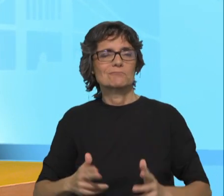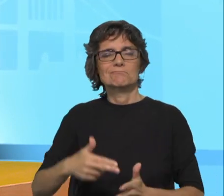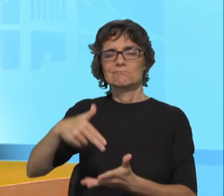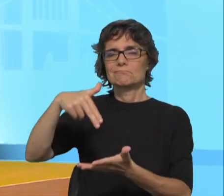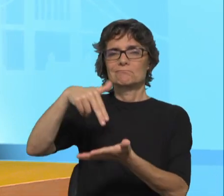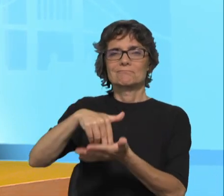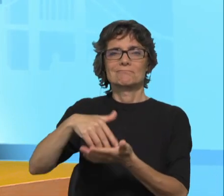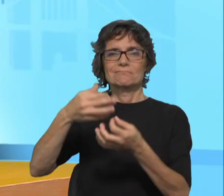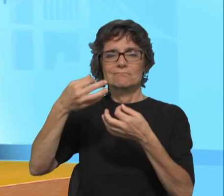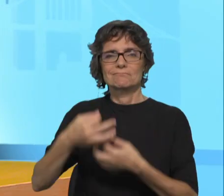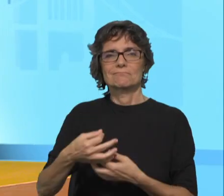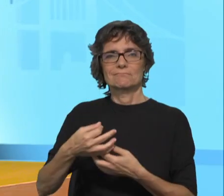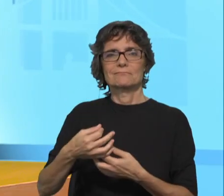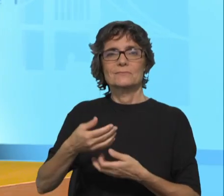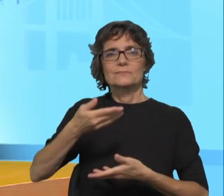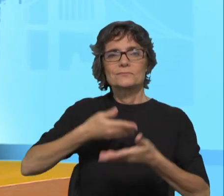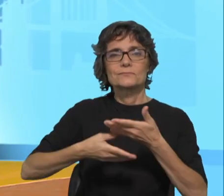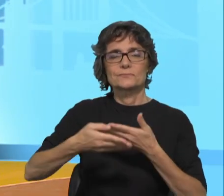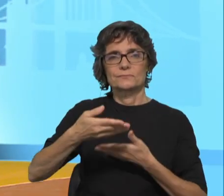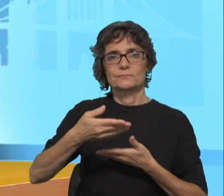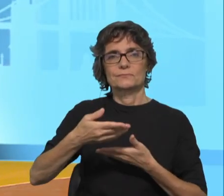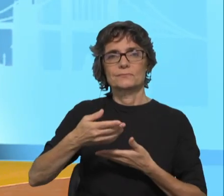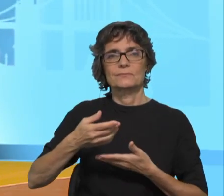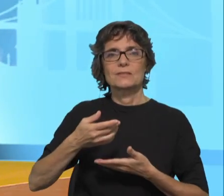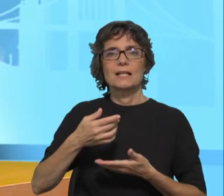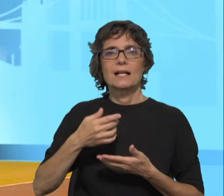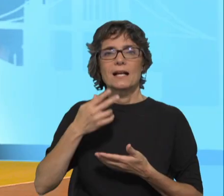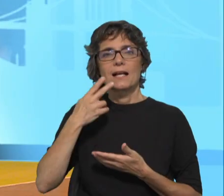dádiva, esta partilha, esta entrega,